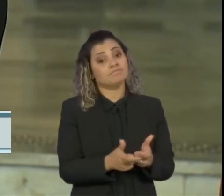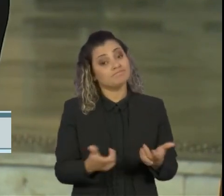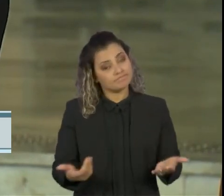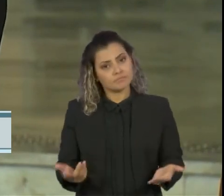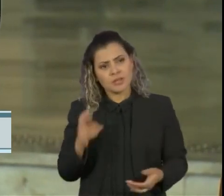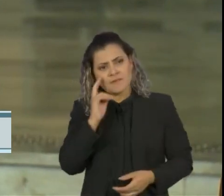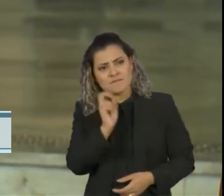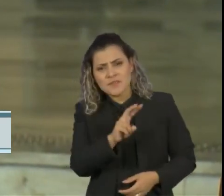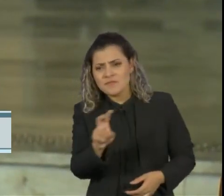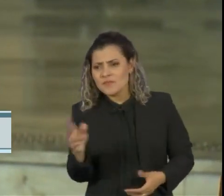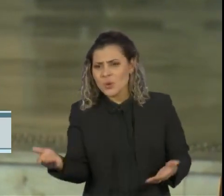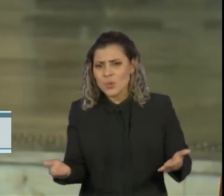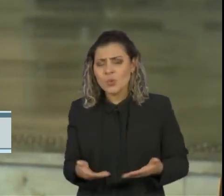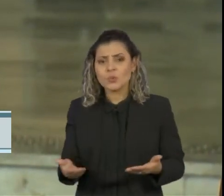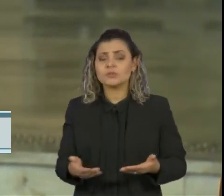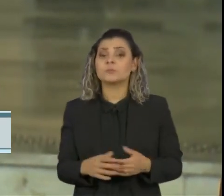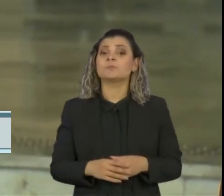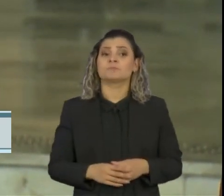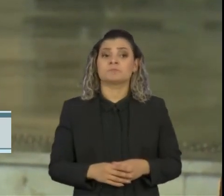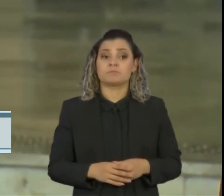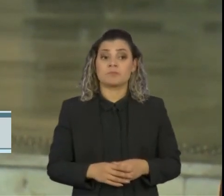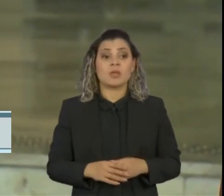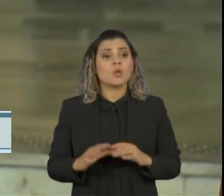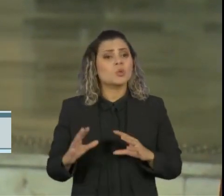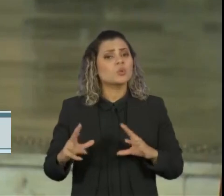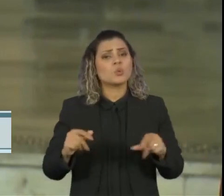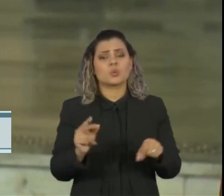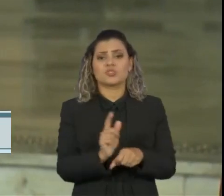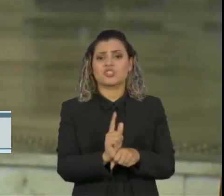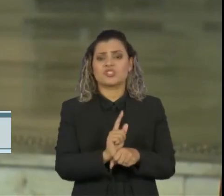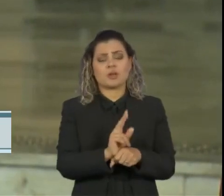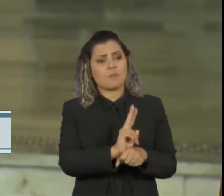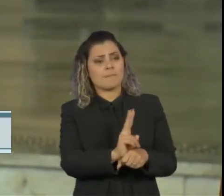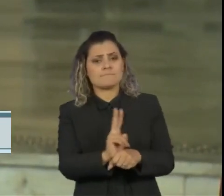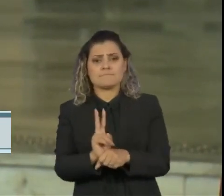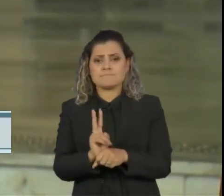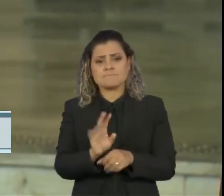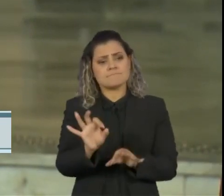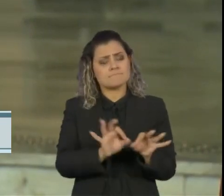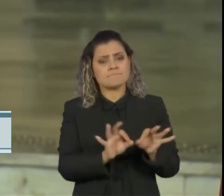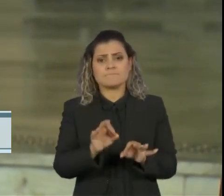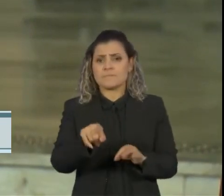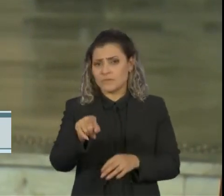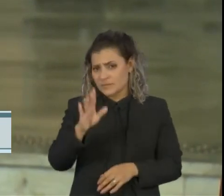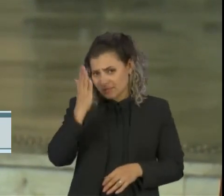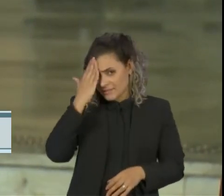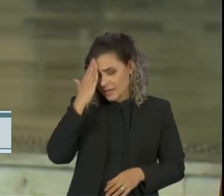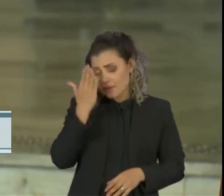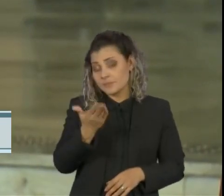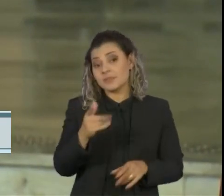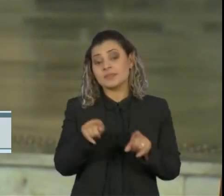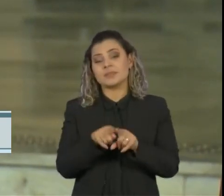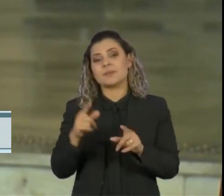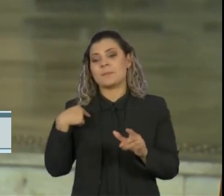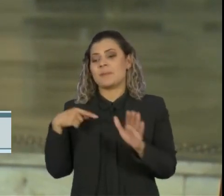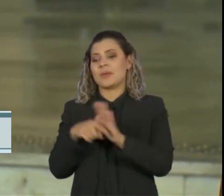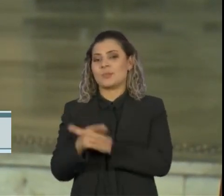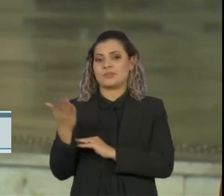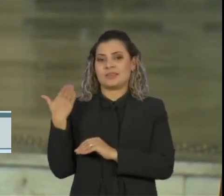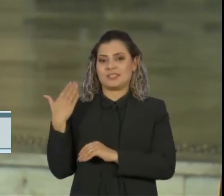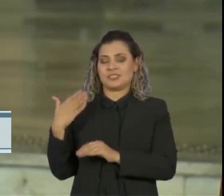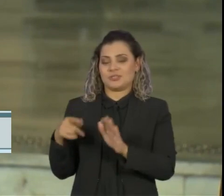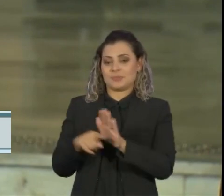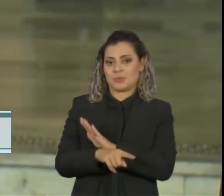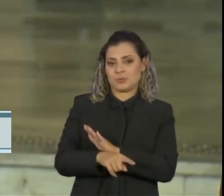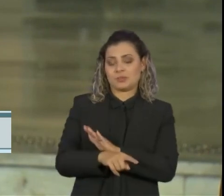nós vemos hoje é que toda a gestão do plano, que vale lembrar, e aí até pegando o gancho da pergunta anterior, é